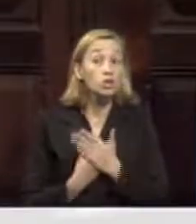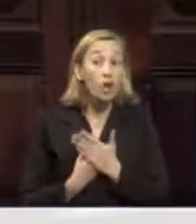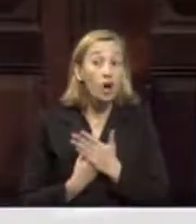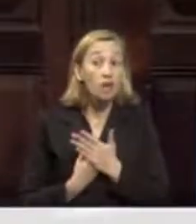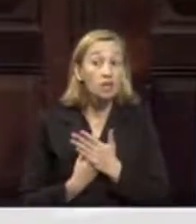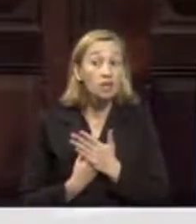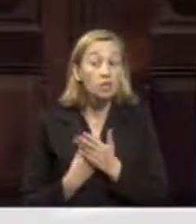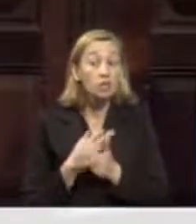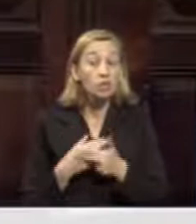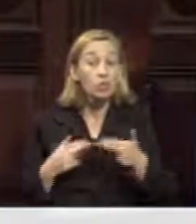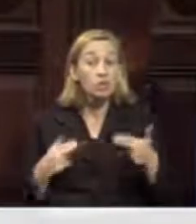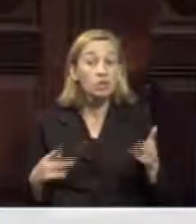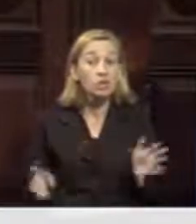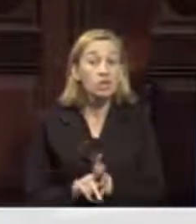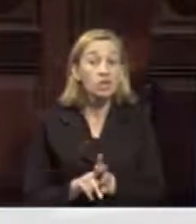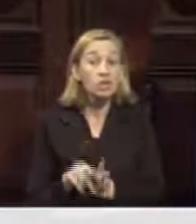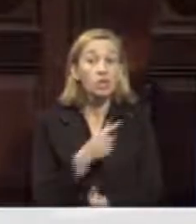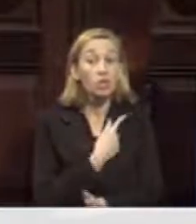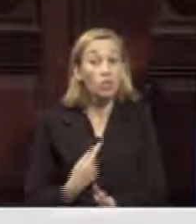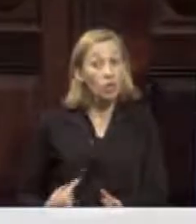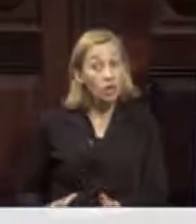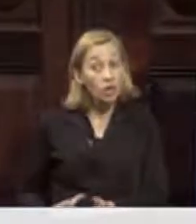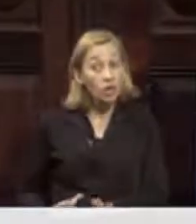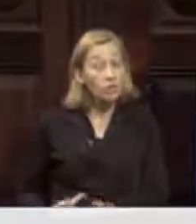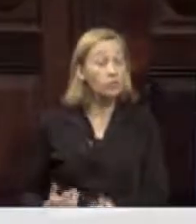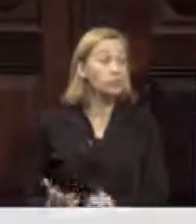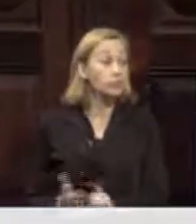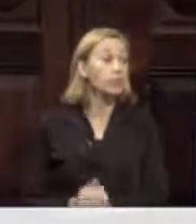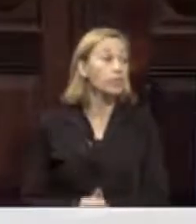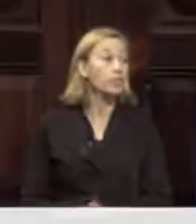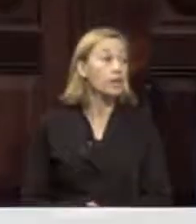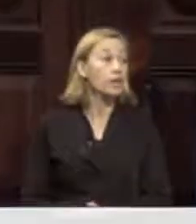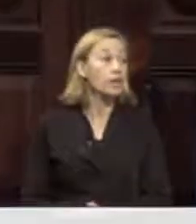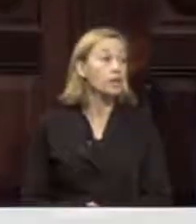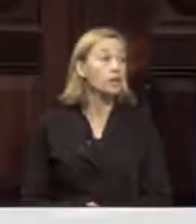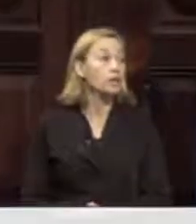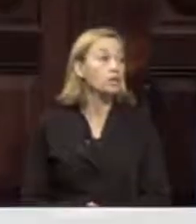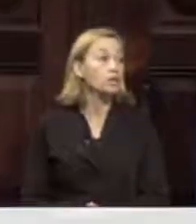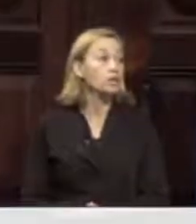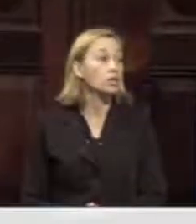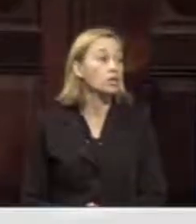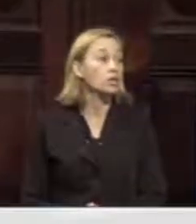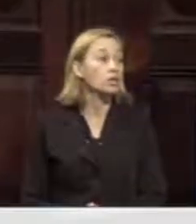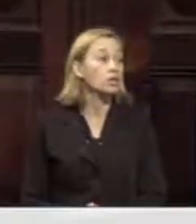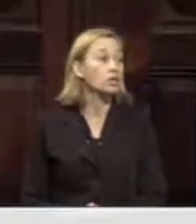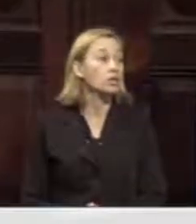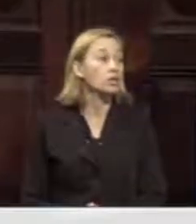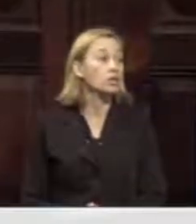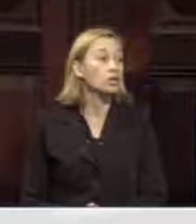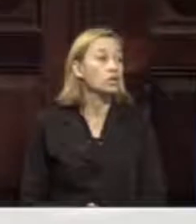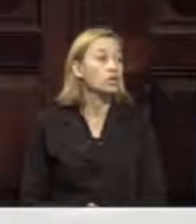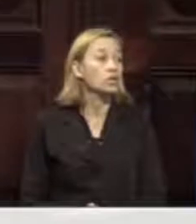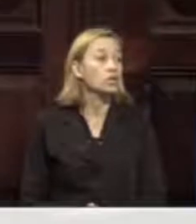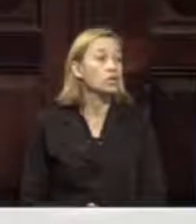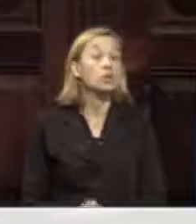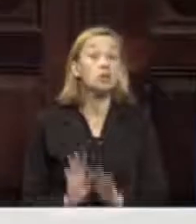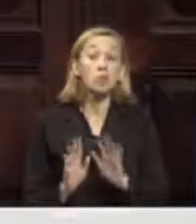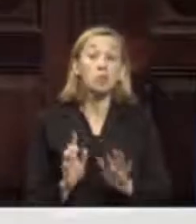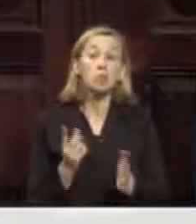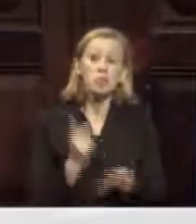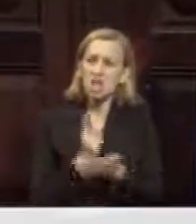governo. É tanto que, apesar dos nomes serem indicados pelo